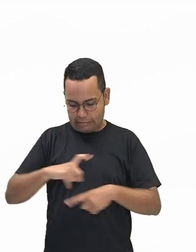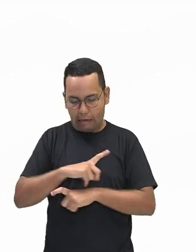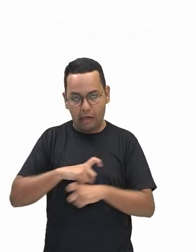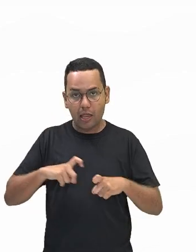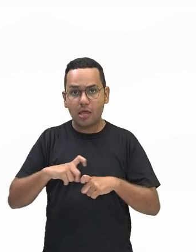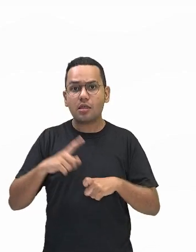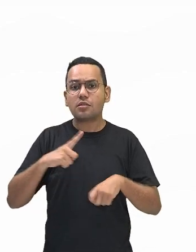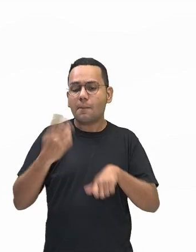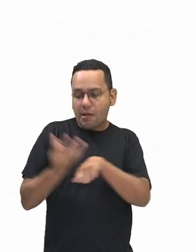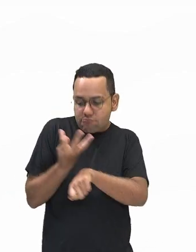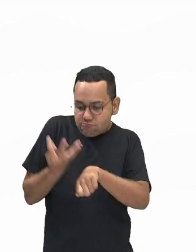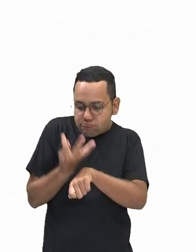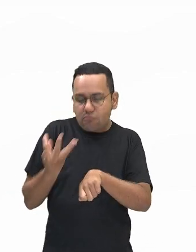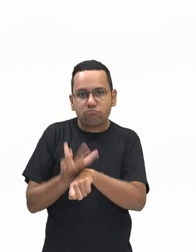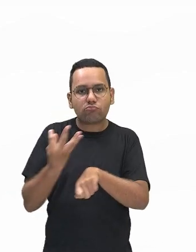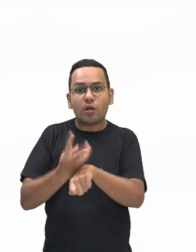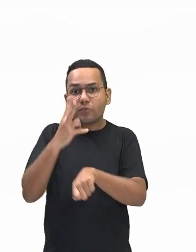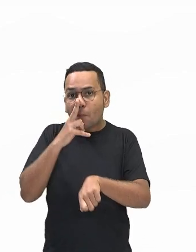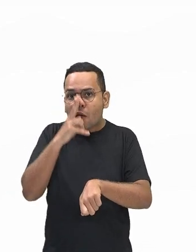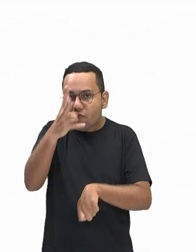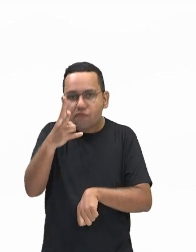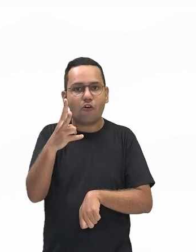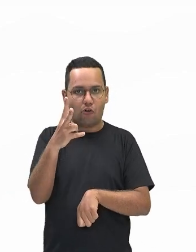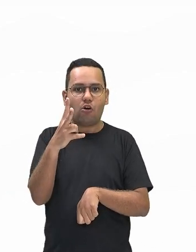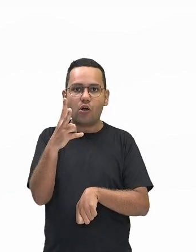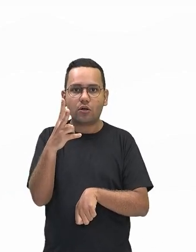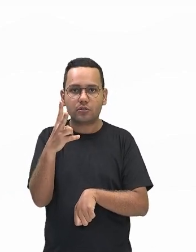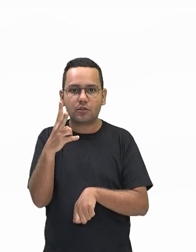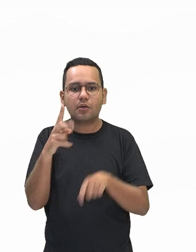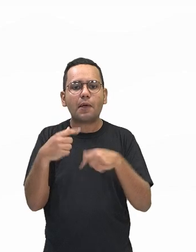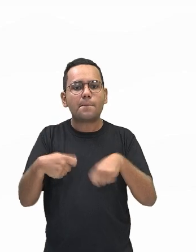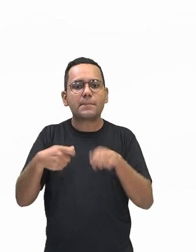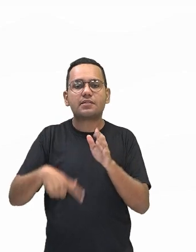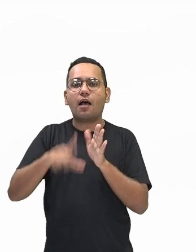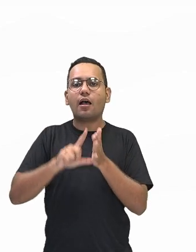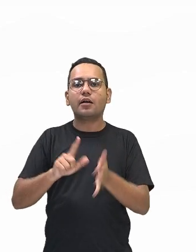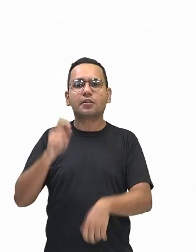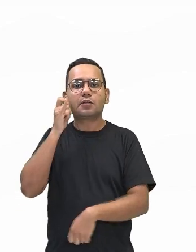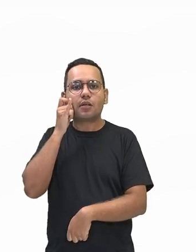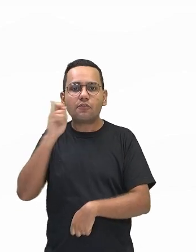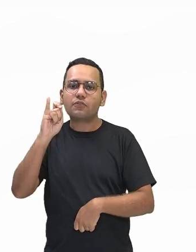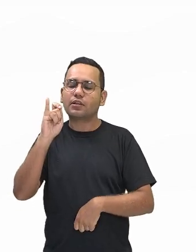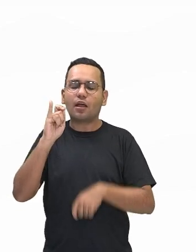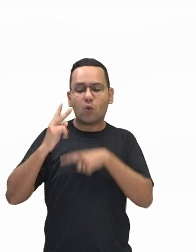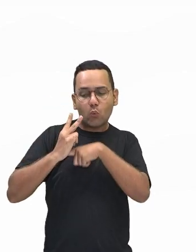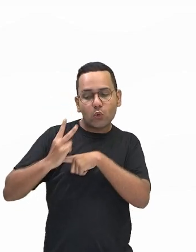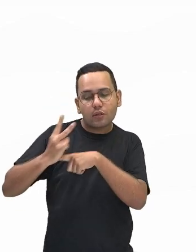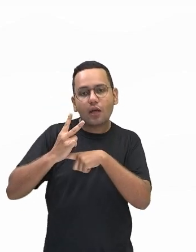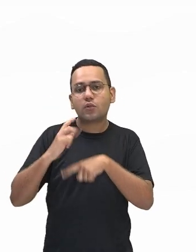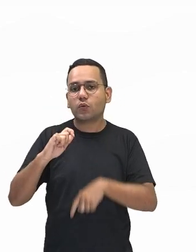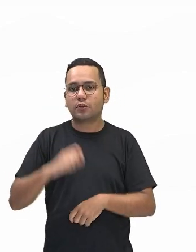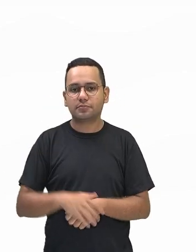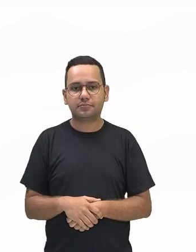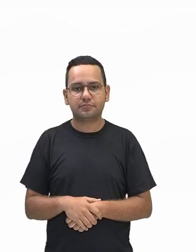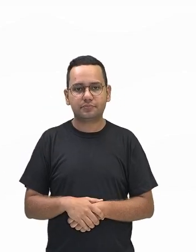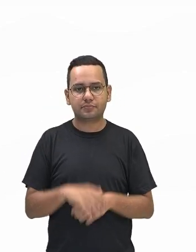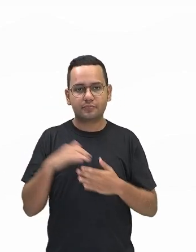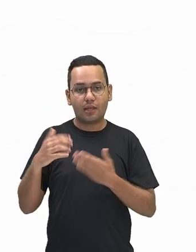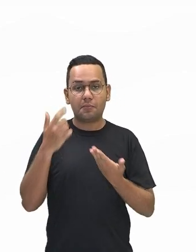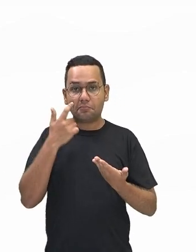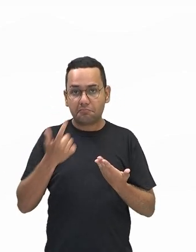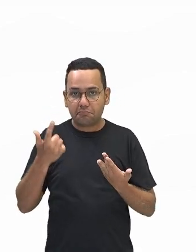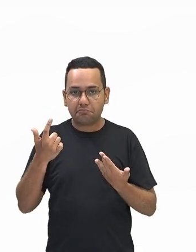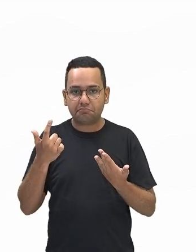aí nós temos que tomar medidas preventivas. Essas medidas preventivas, ela é fundamental,